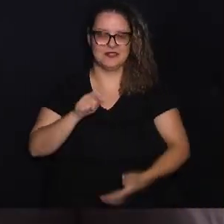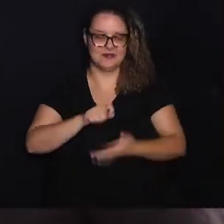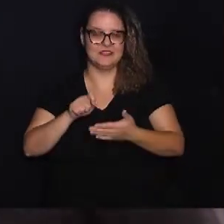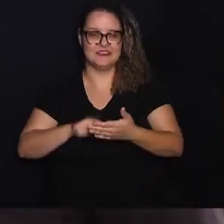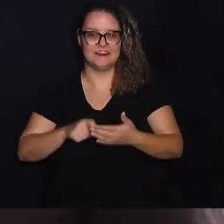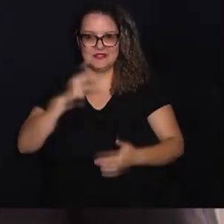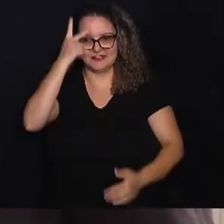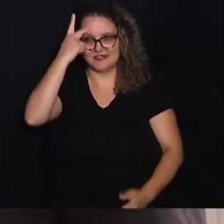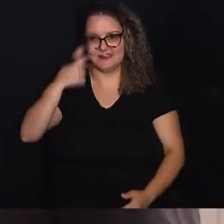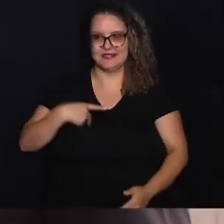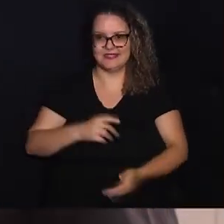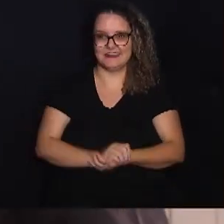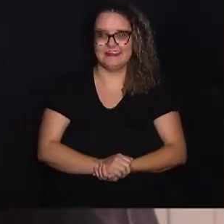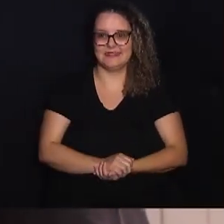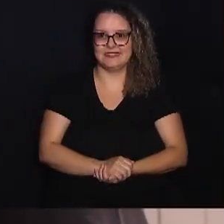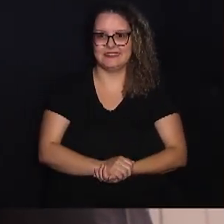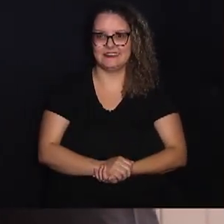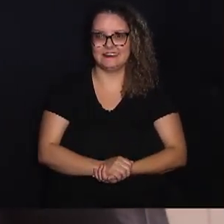Um verso?